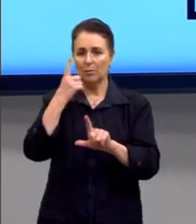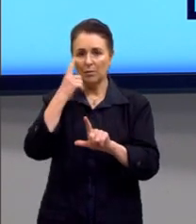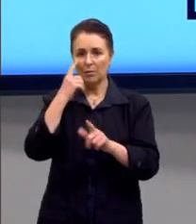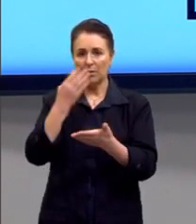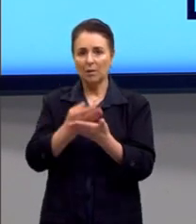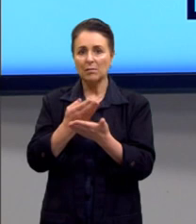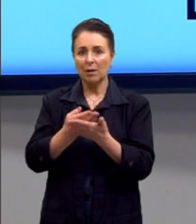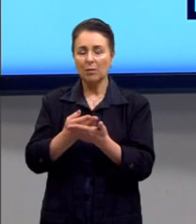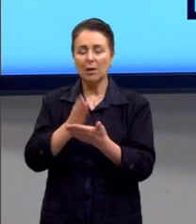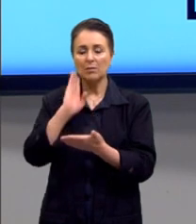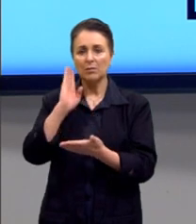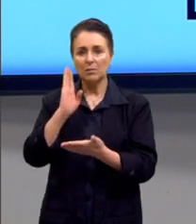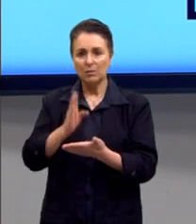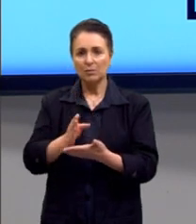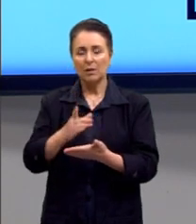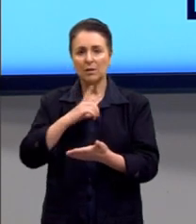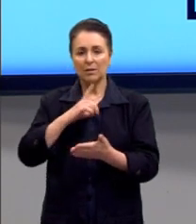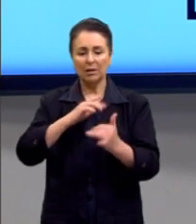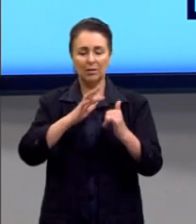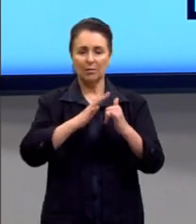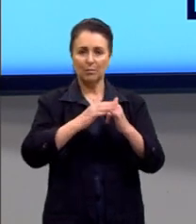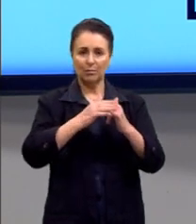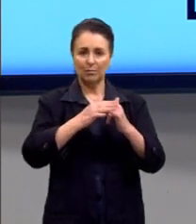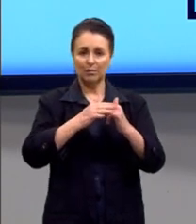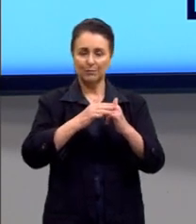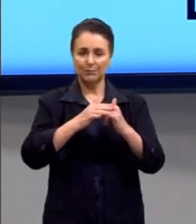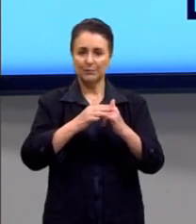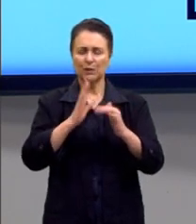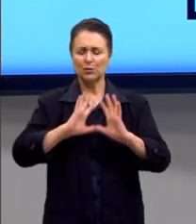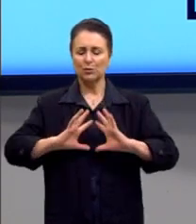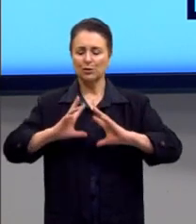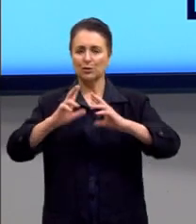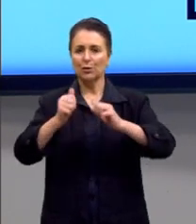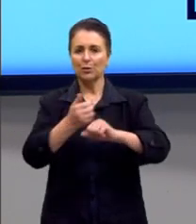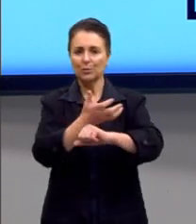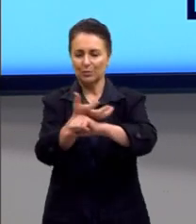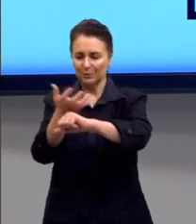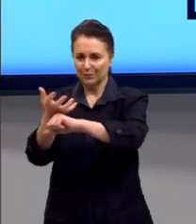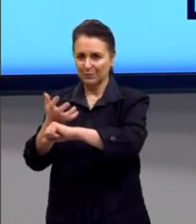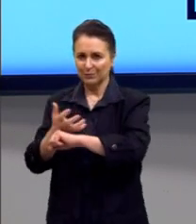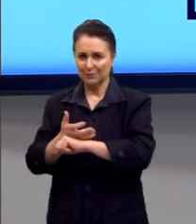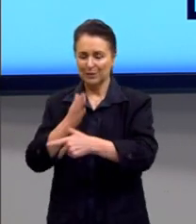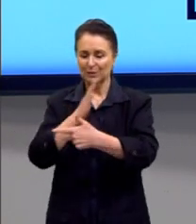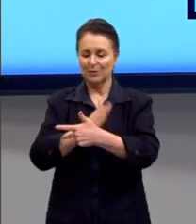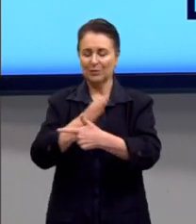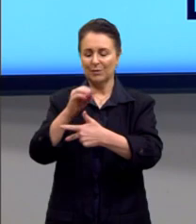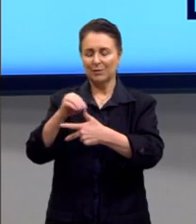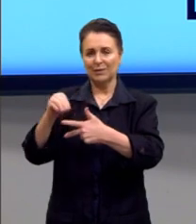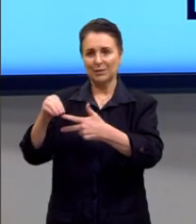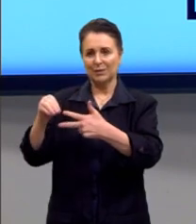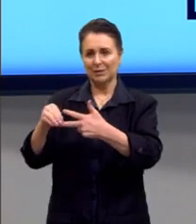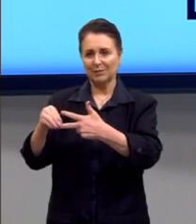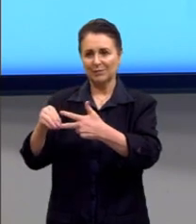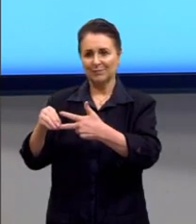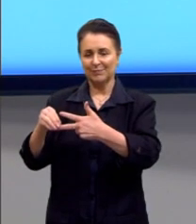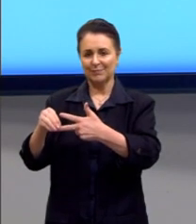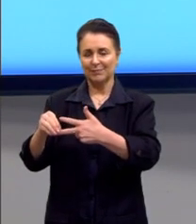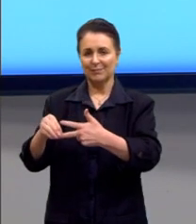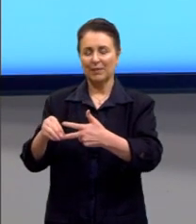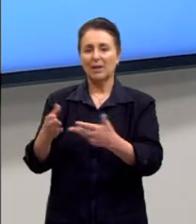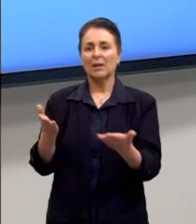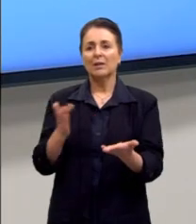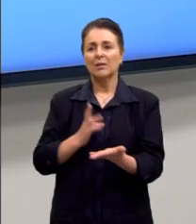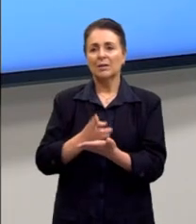assistir às aulas que já estão disponíveis no YouTube de todos os componentes do pré-enem gente então